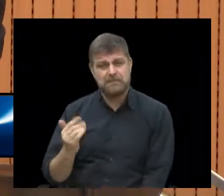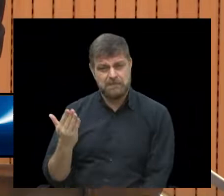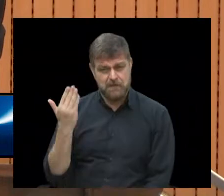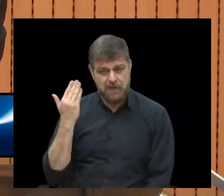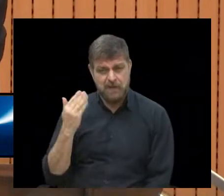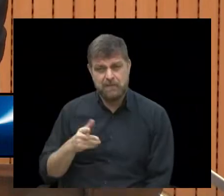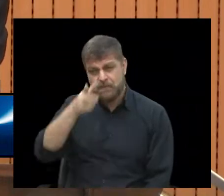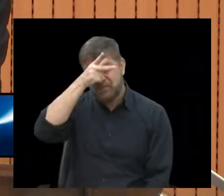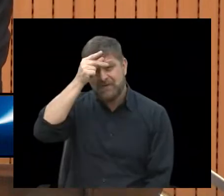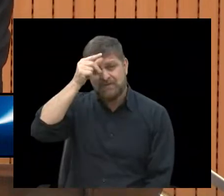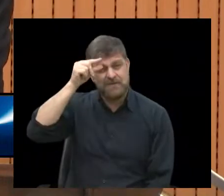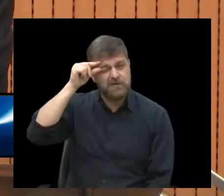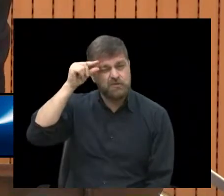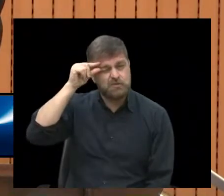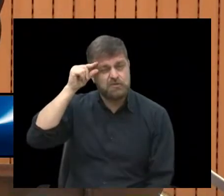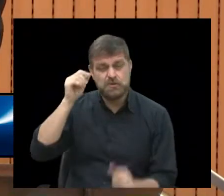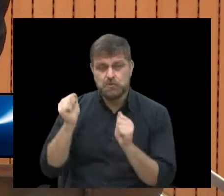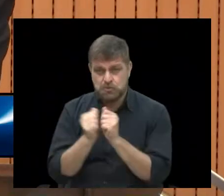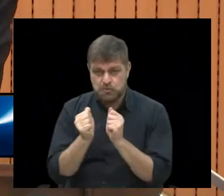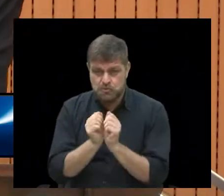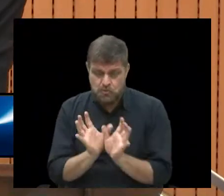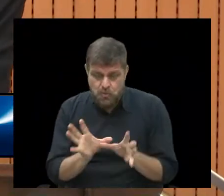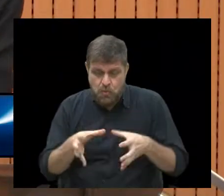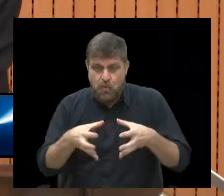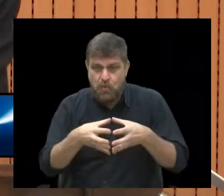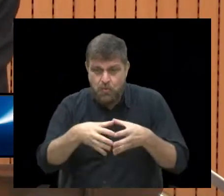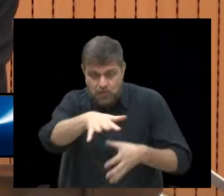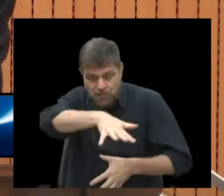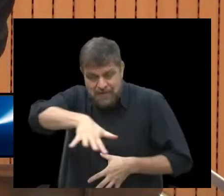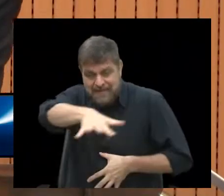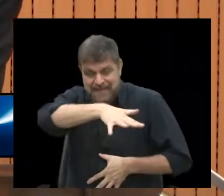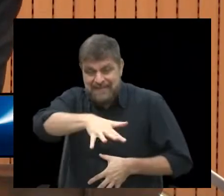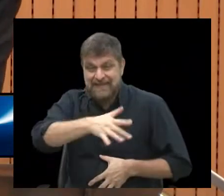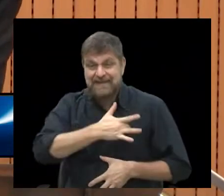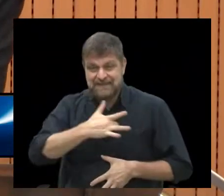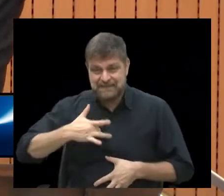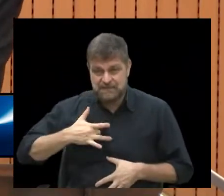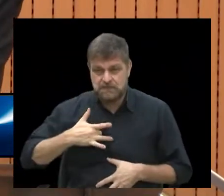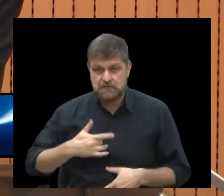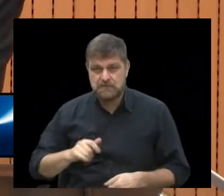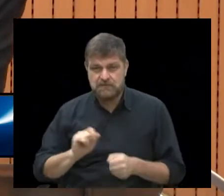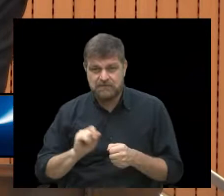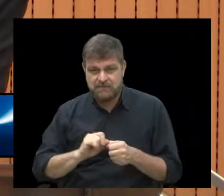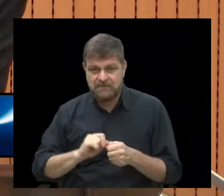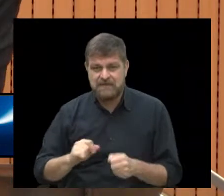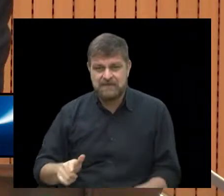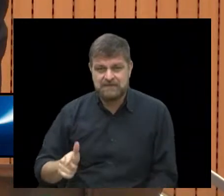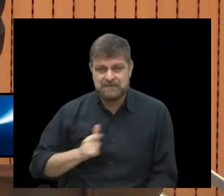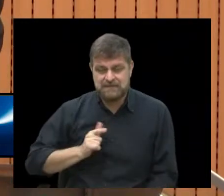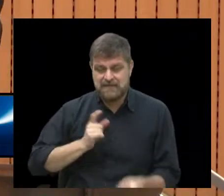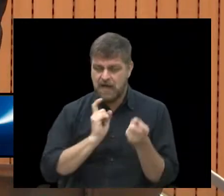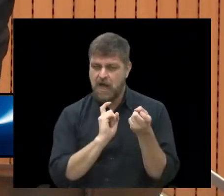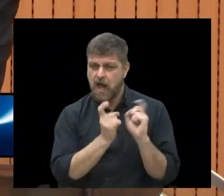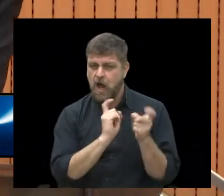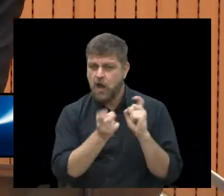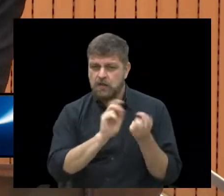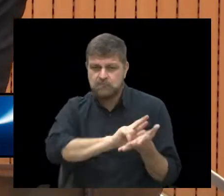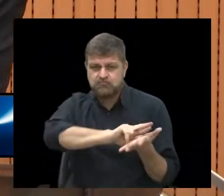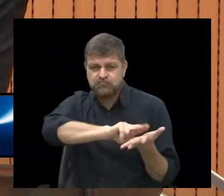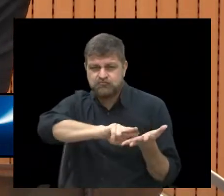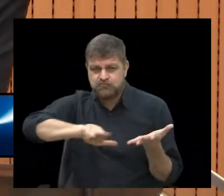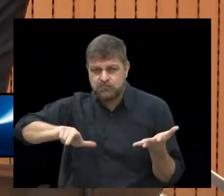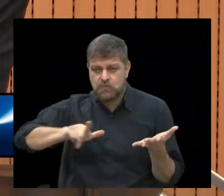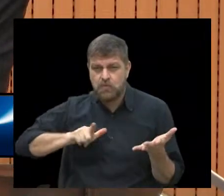o prefeito Jonas Donizete, junto com a equipe da área da saúde, realizou uma série de reuniões com